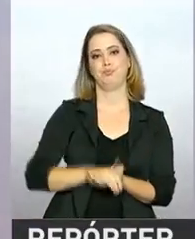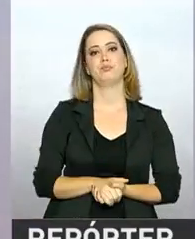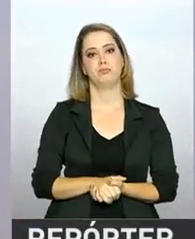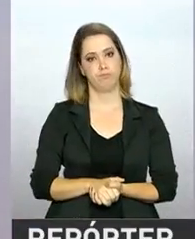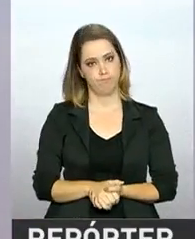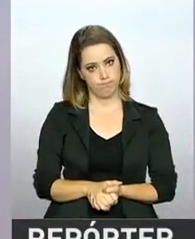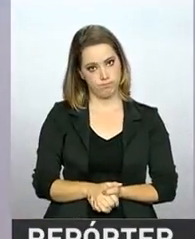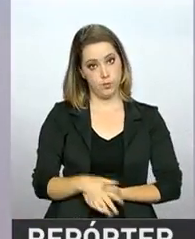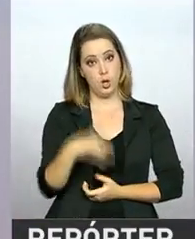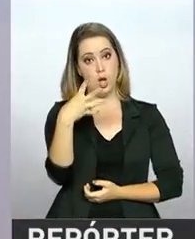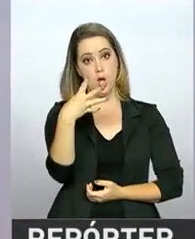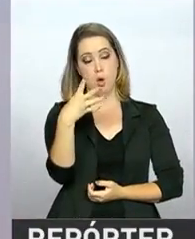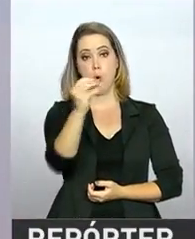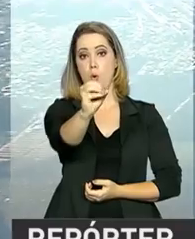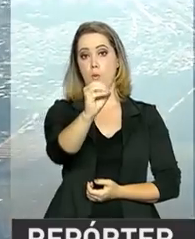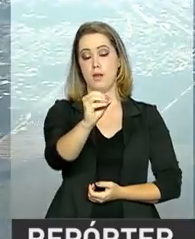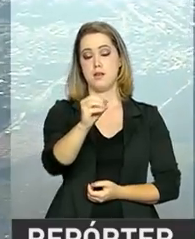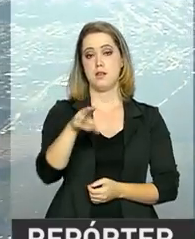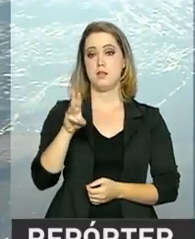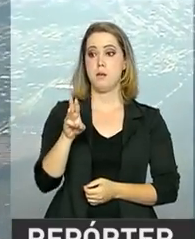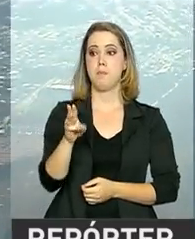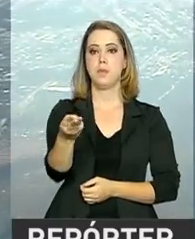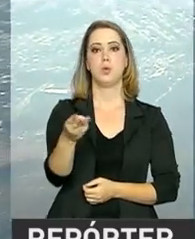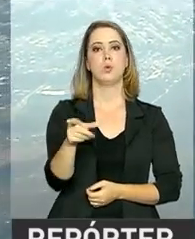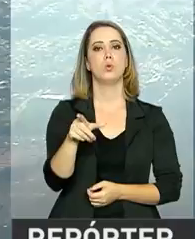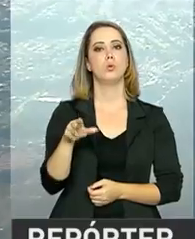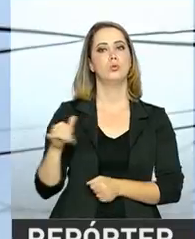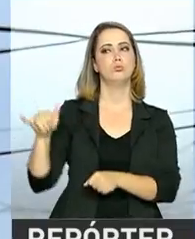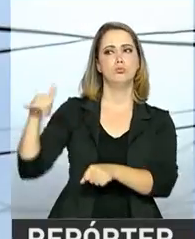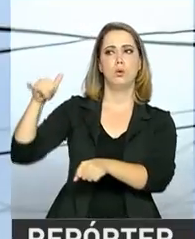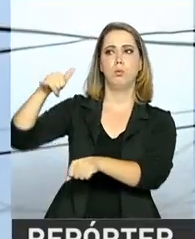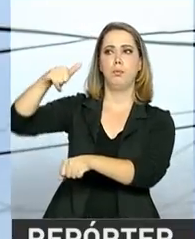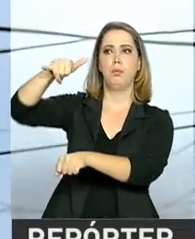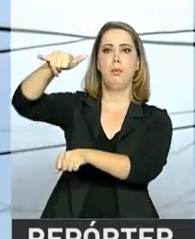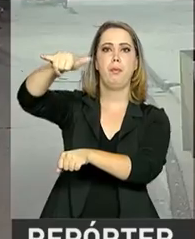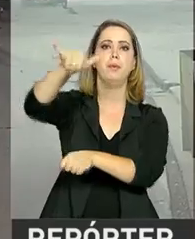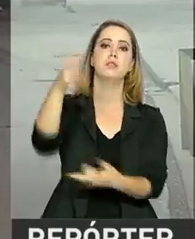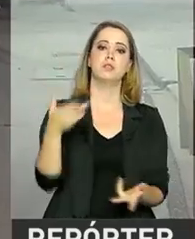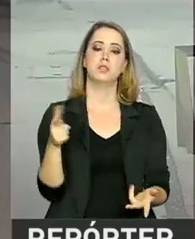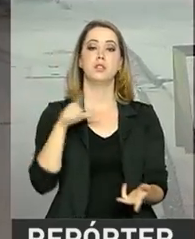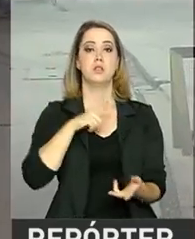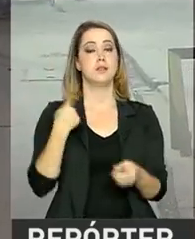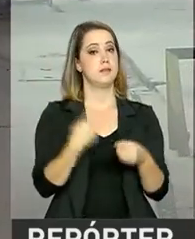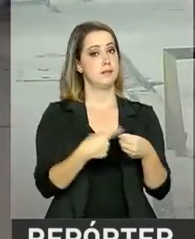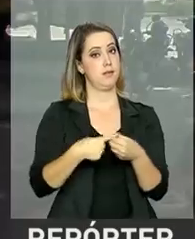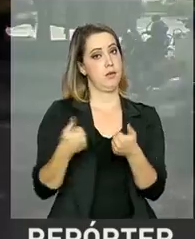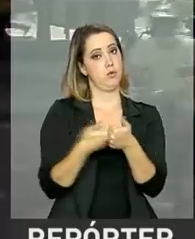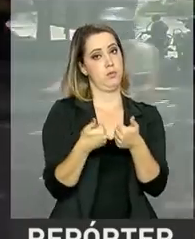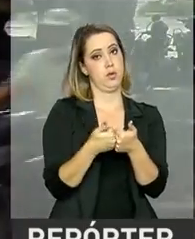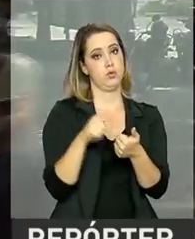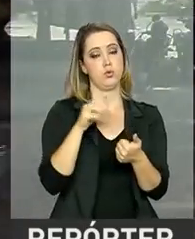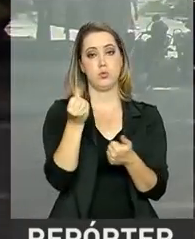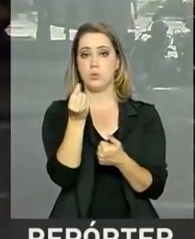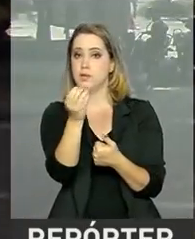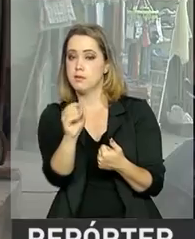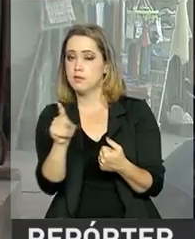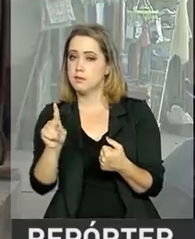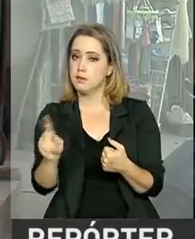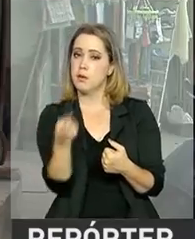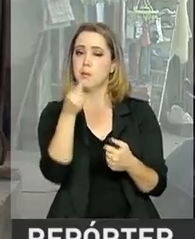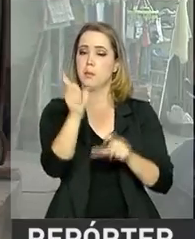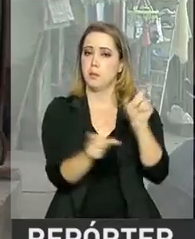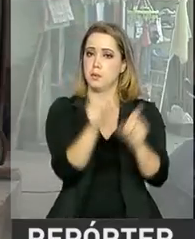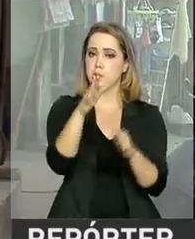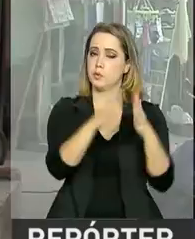40 minutos de voo de Vila bitencur está Tabatinga com aproximadamente 60.000 habitantes a cidade faz